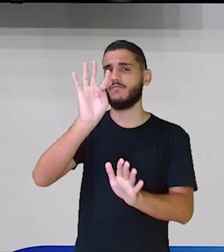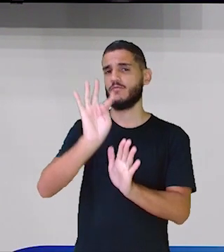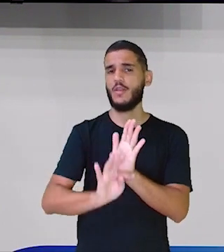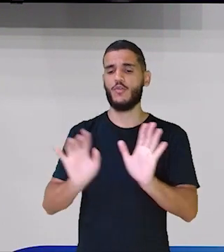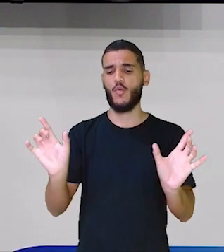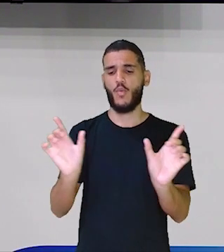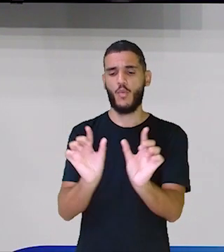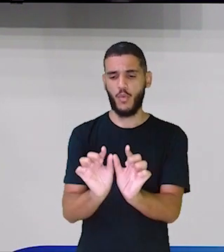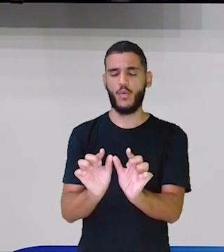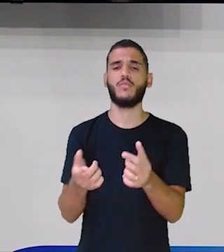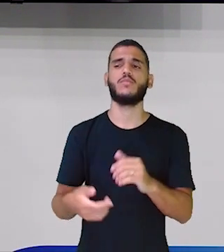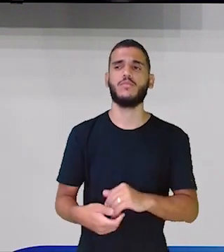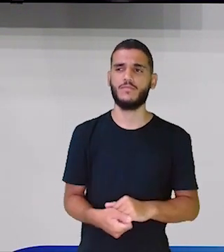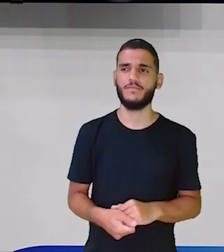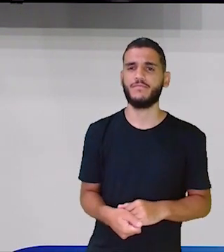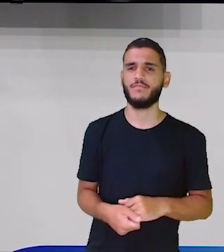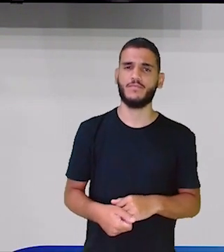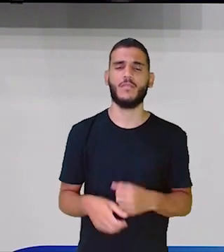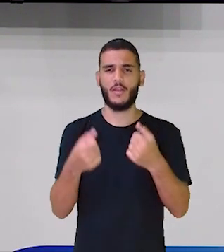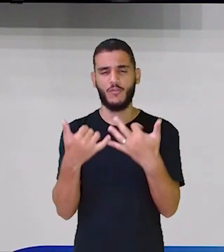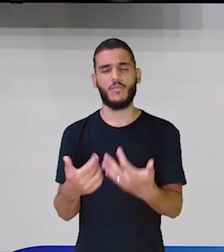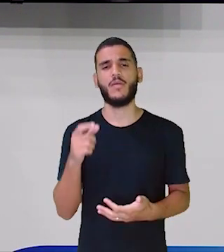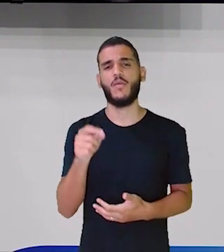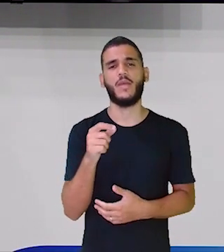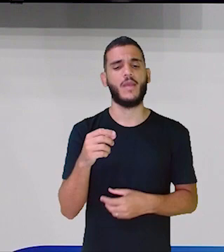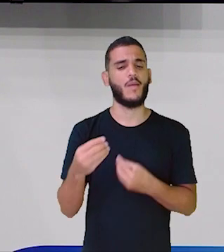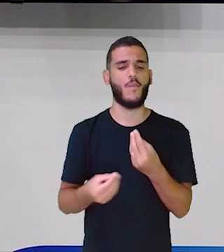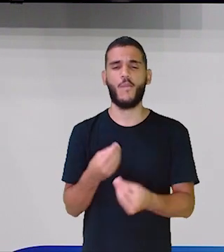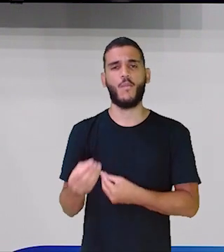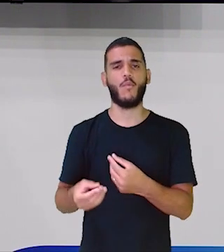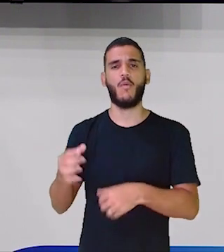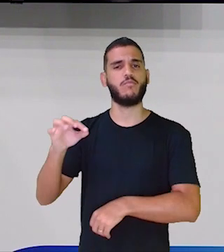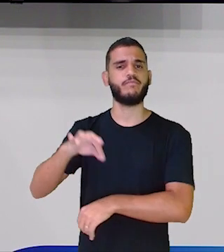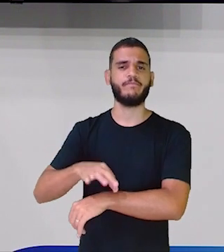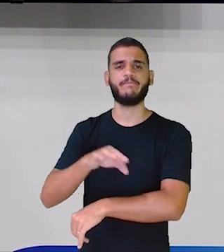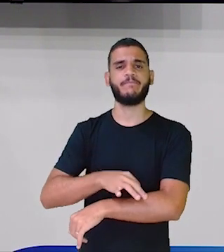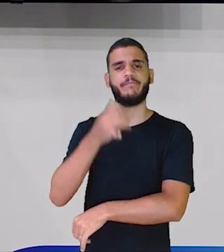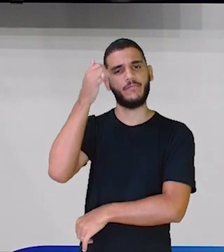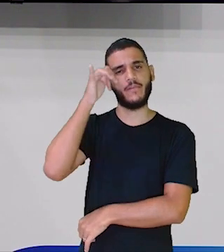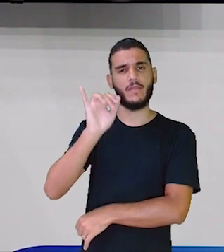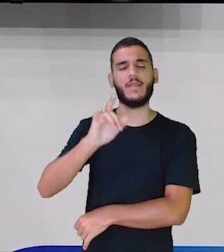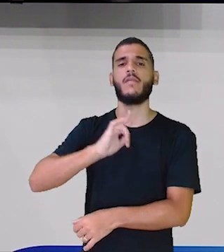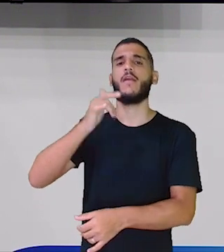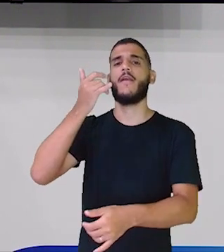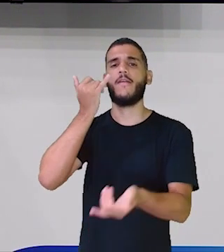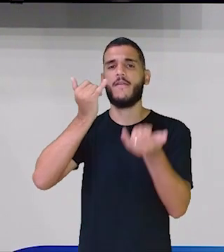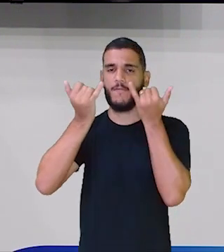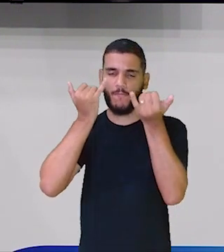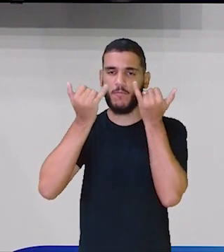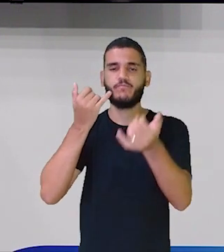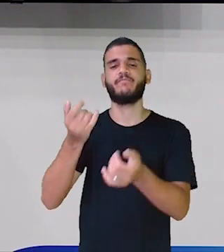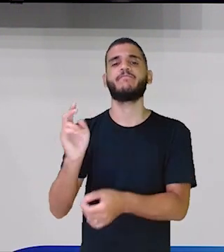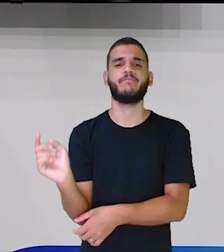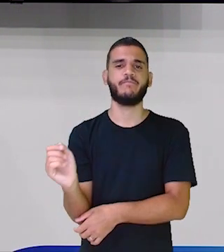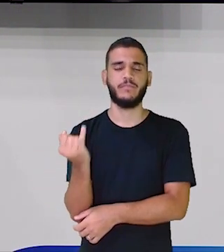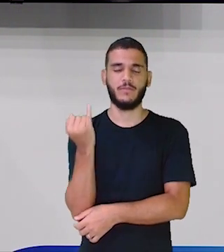é um textinho aí curto, que fala aí do combate à dengue. Ele vai aí trazendo as informações mais importantes. Ele não precisou